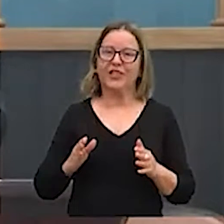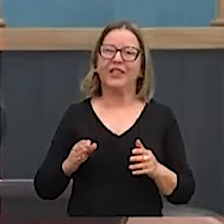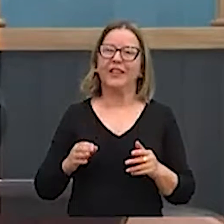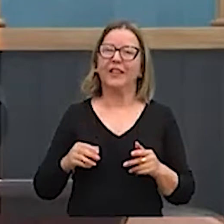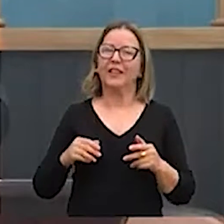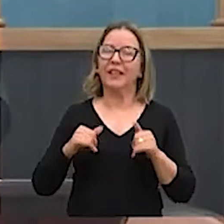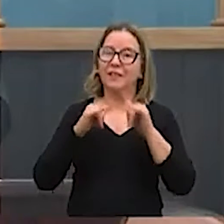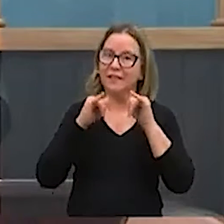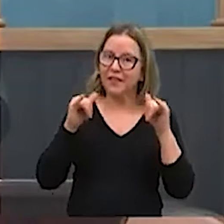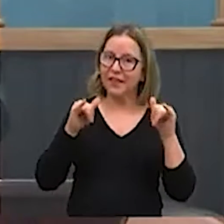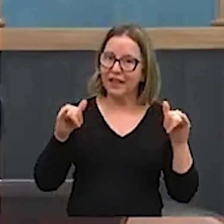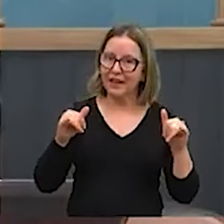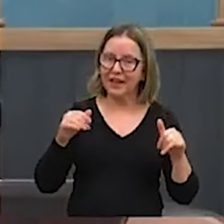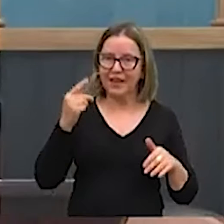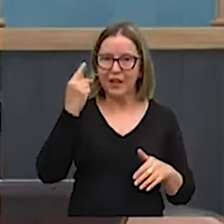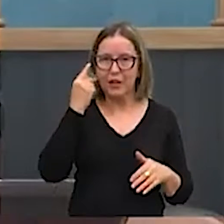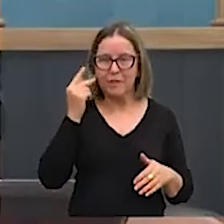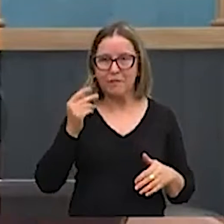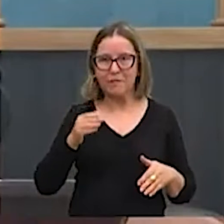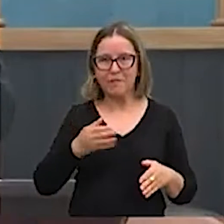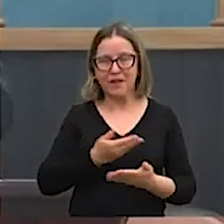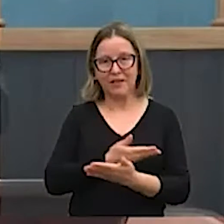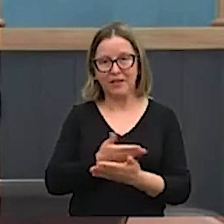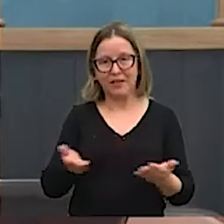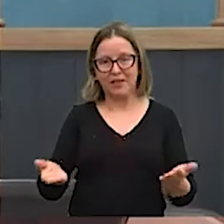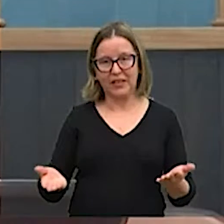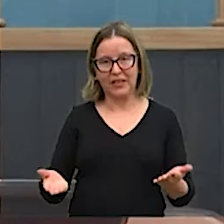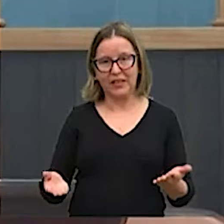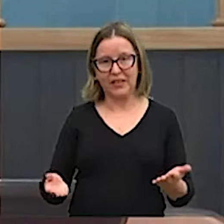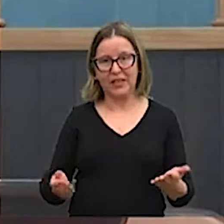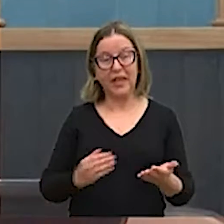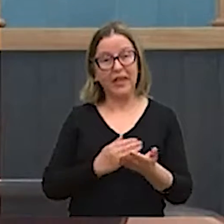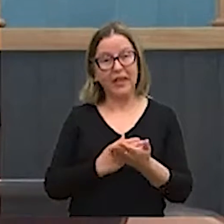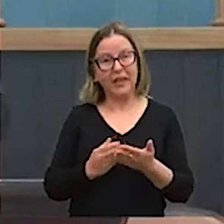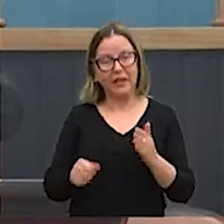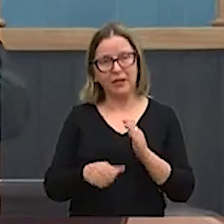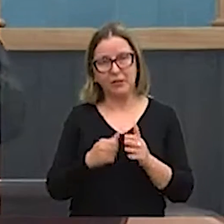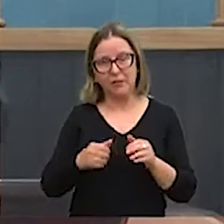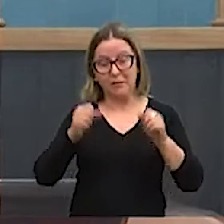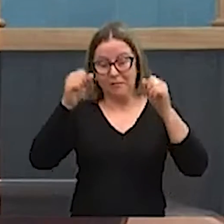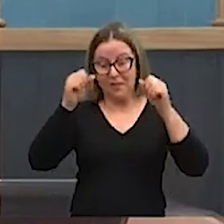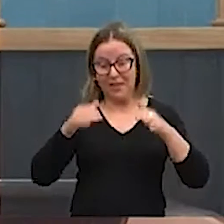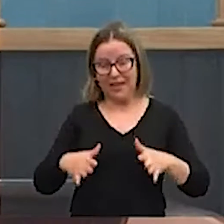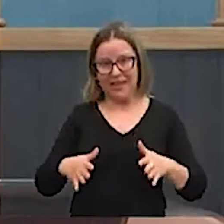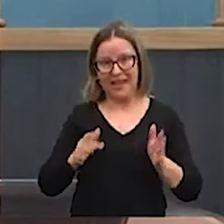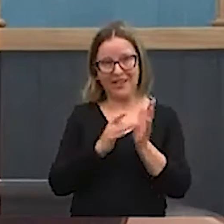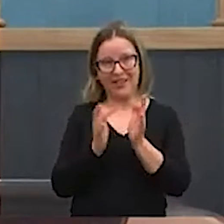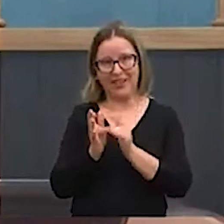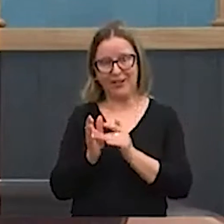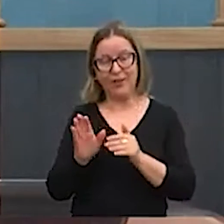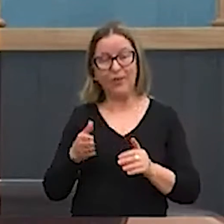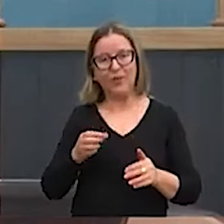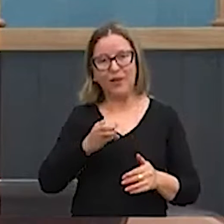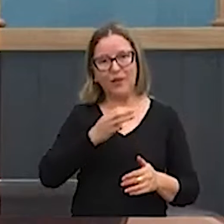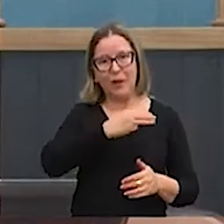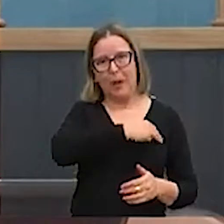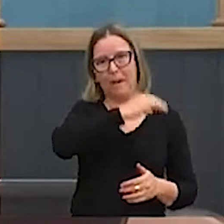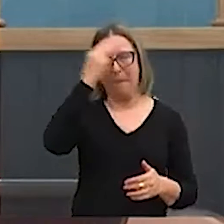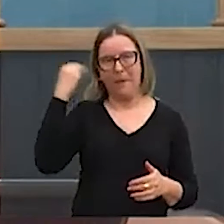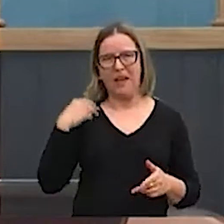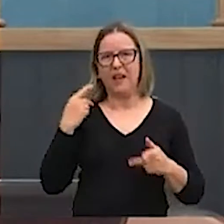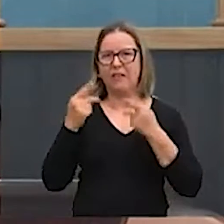irmãos, que desde o primeiro milagre de Jesus, quando Maria disse, olha, não tem mais